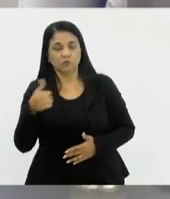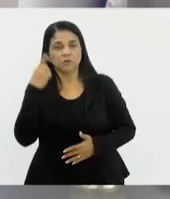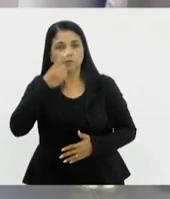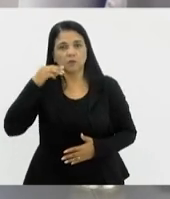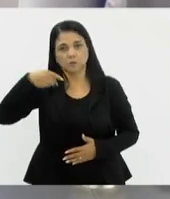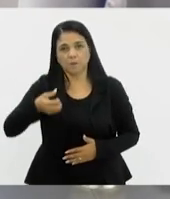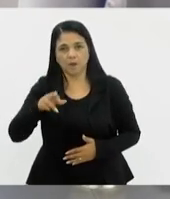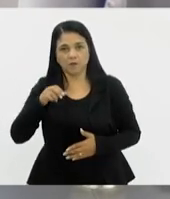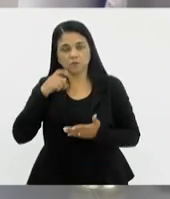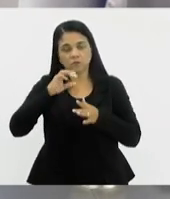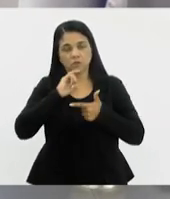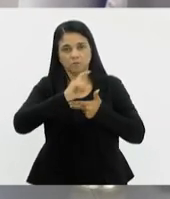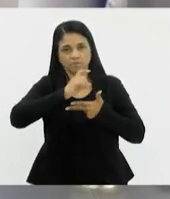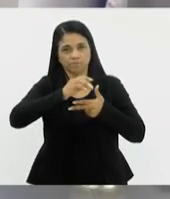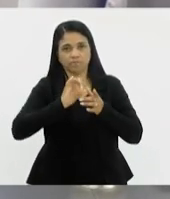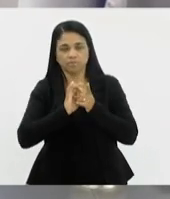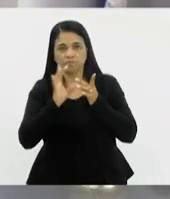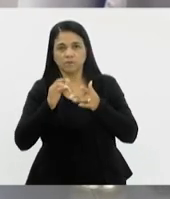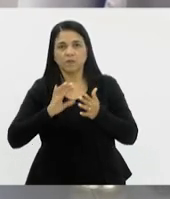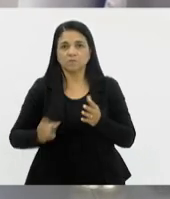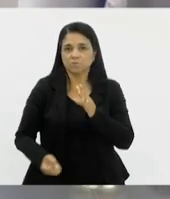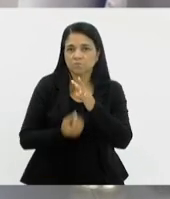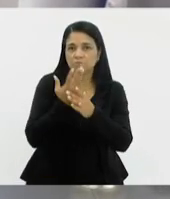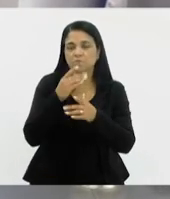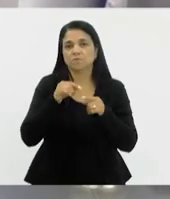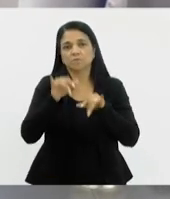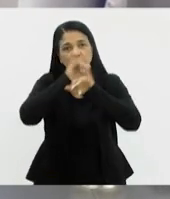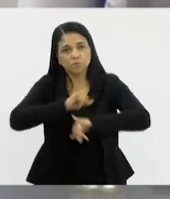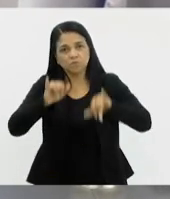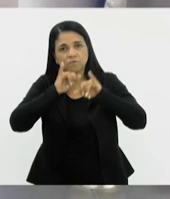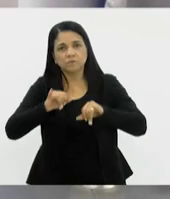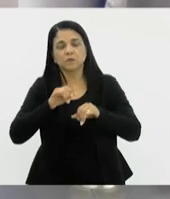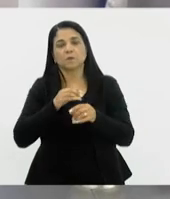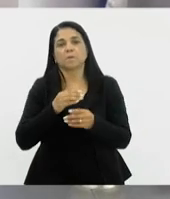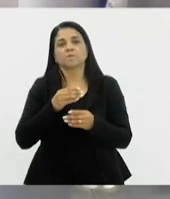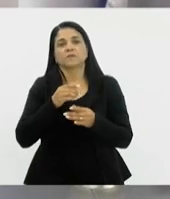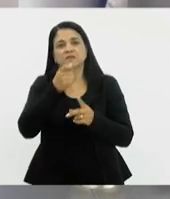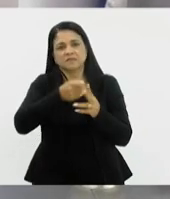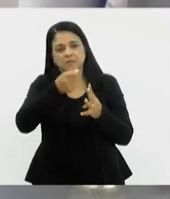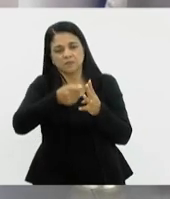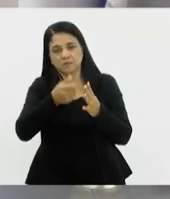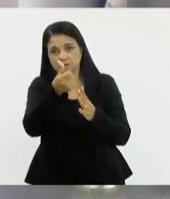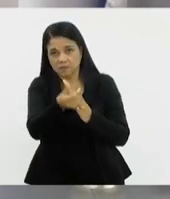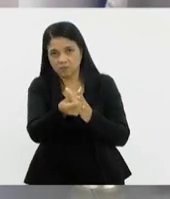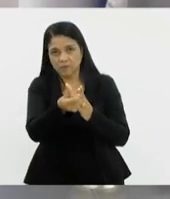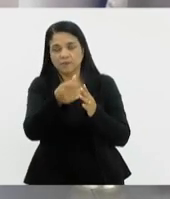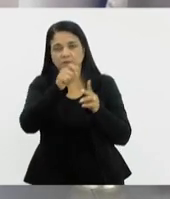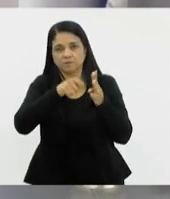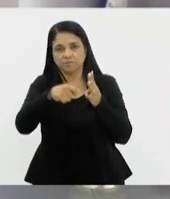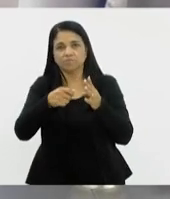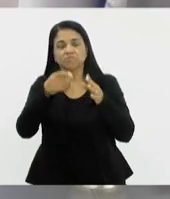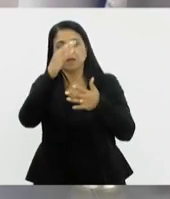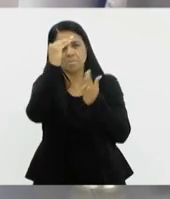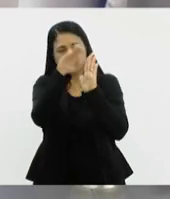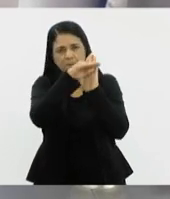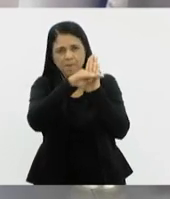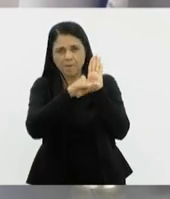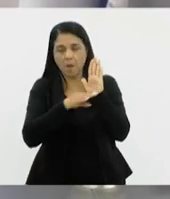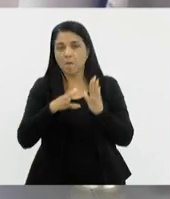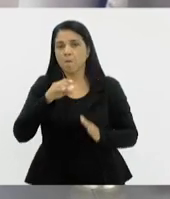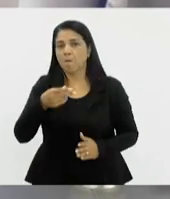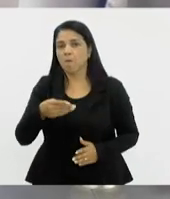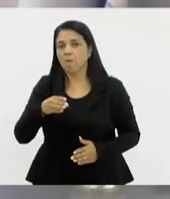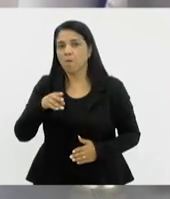que autoriza o Poder Executivo Estadual a criar e divulgar semestralmente uma lista do PROCON com o ranking das empresas com maior número